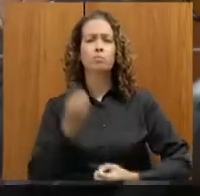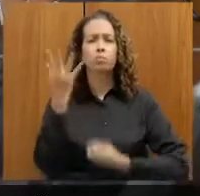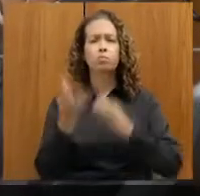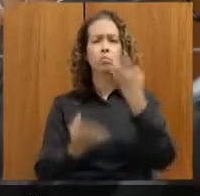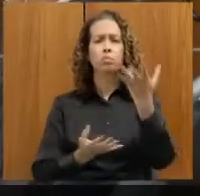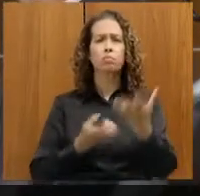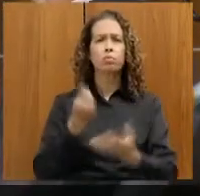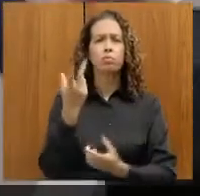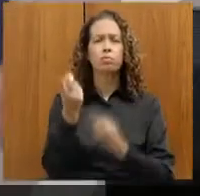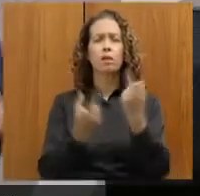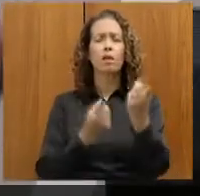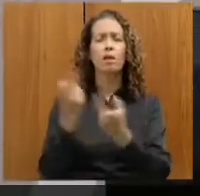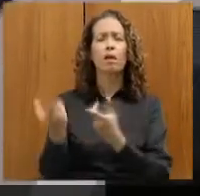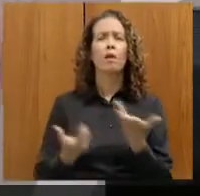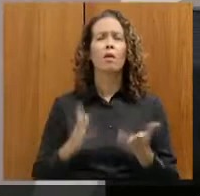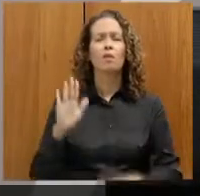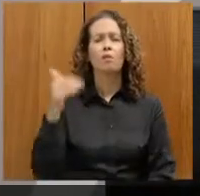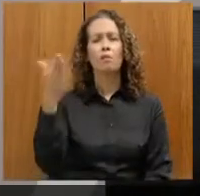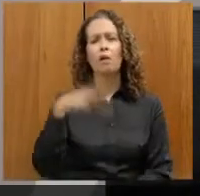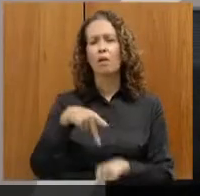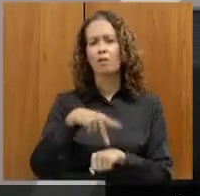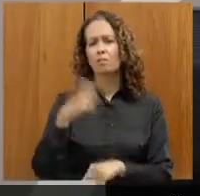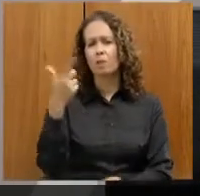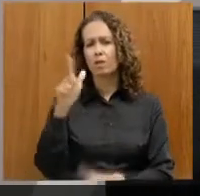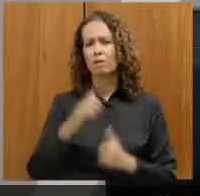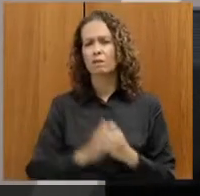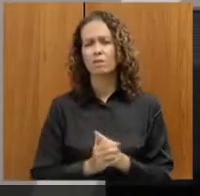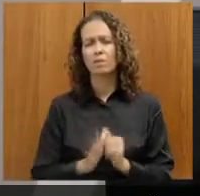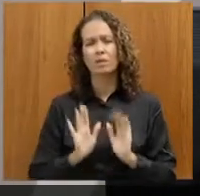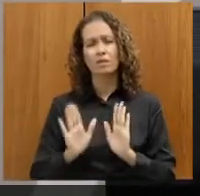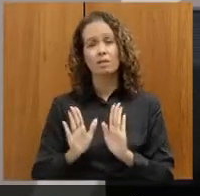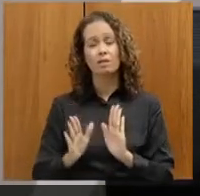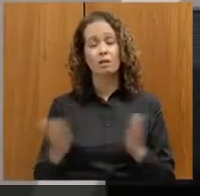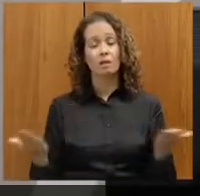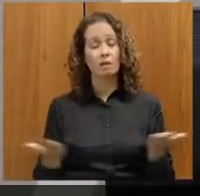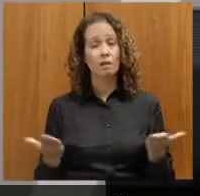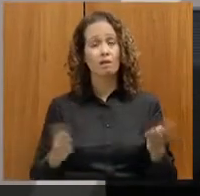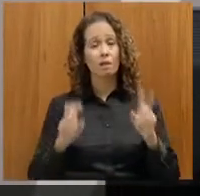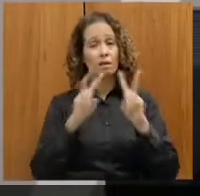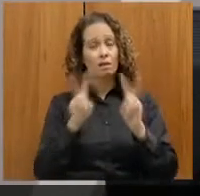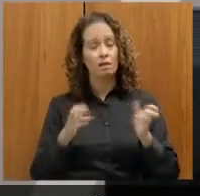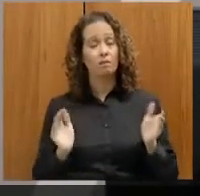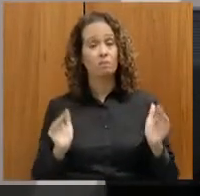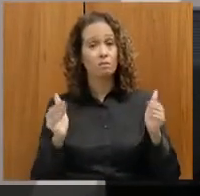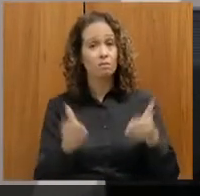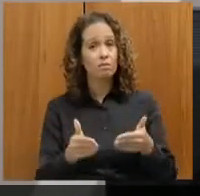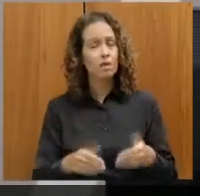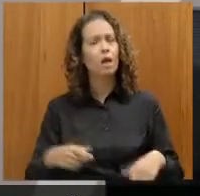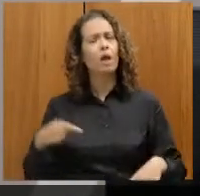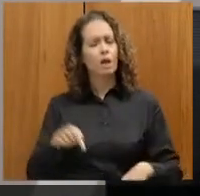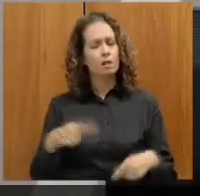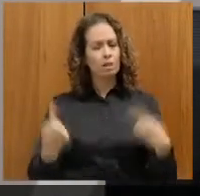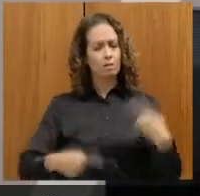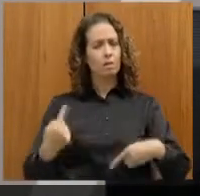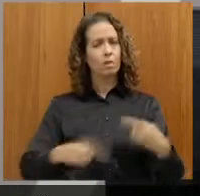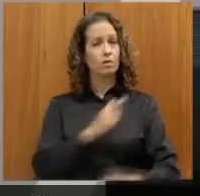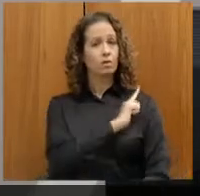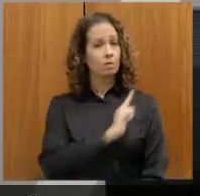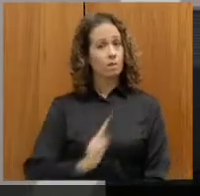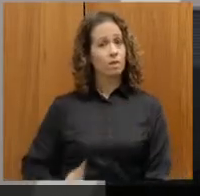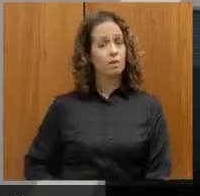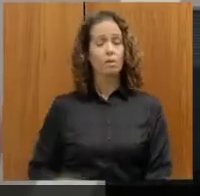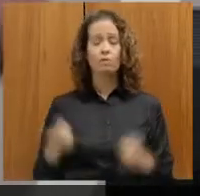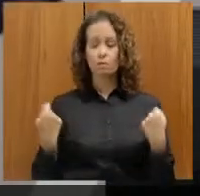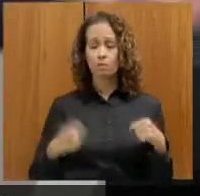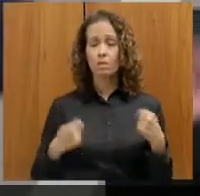debate vou entrar aqui no regime de recuperação só pronto do tempo mas a meu ver era esse o debate que Governador deveria até